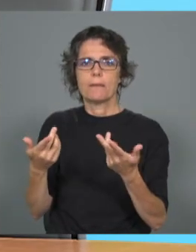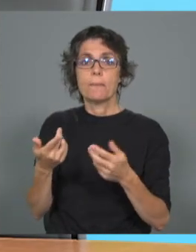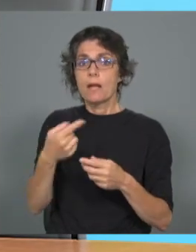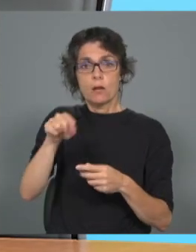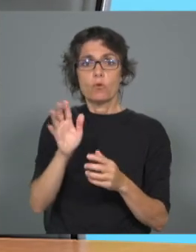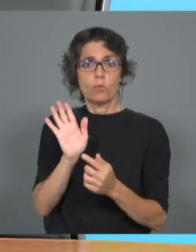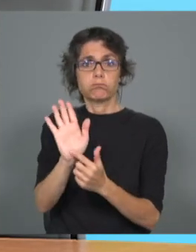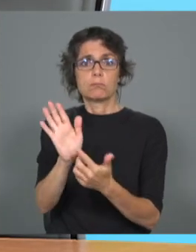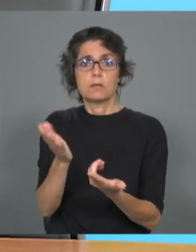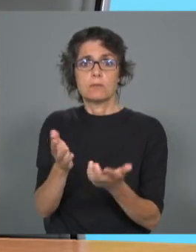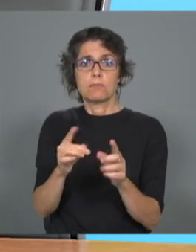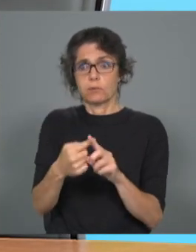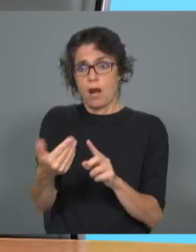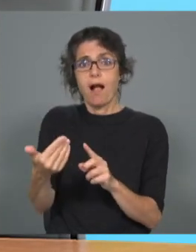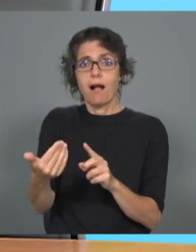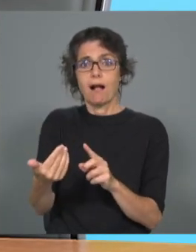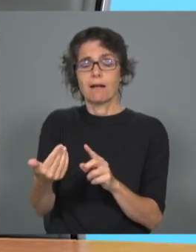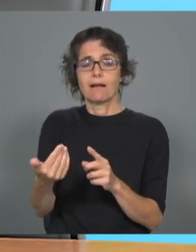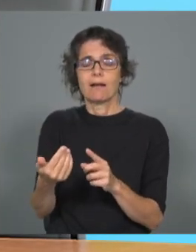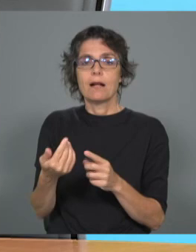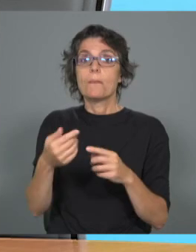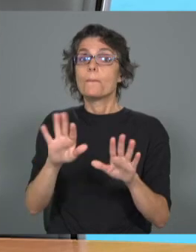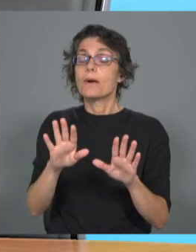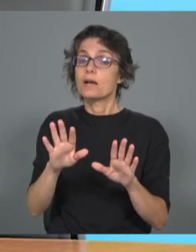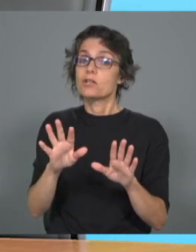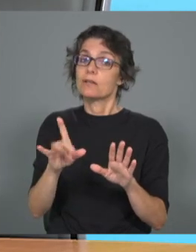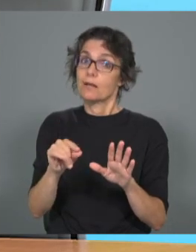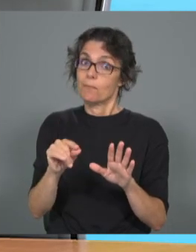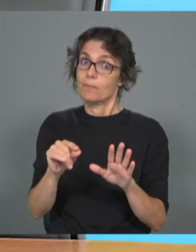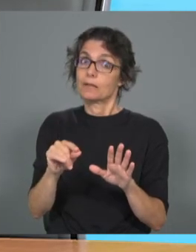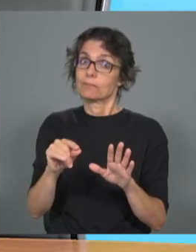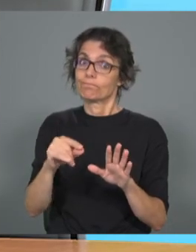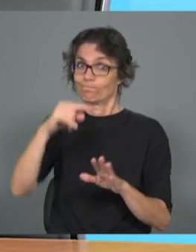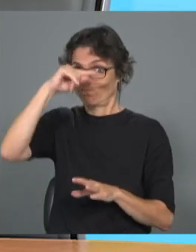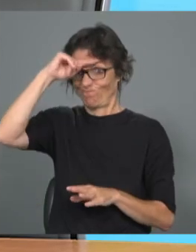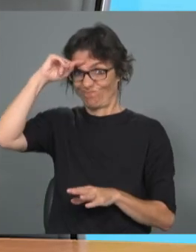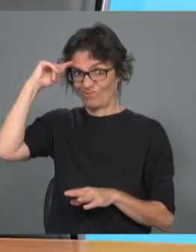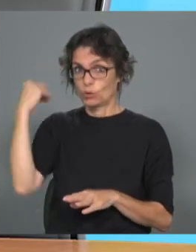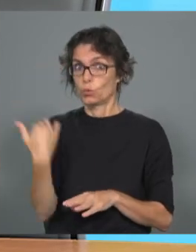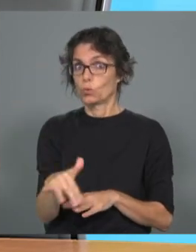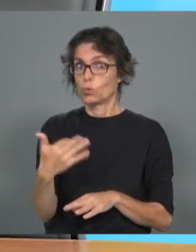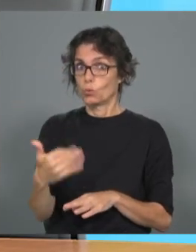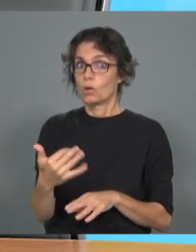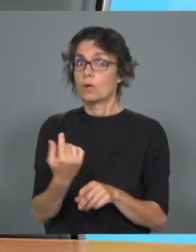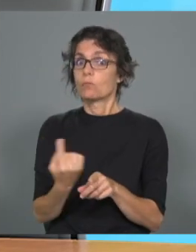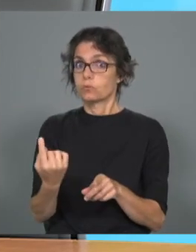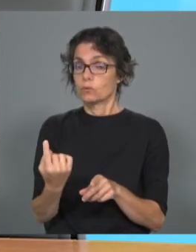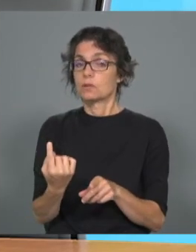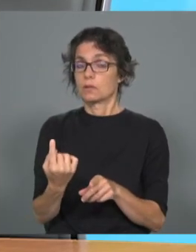exemplos de que isso é possível fazer. Mas também temos algumas dificuldades, também temos os